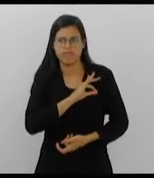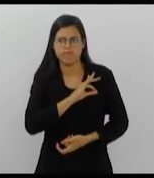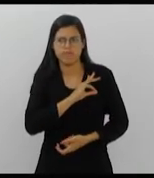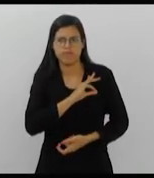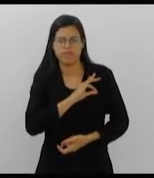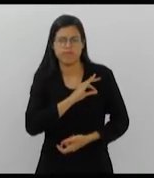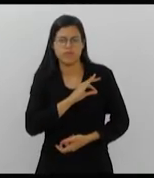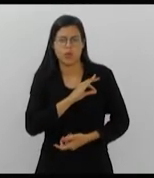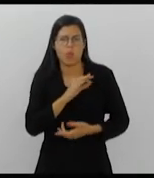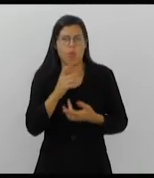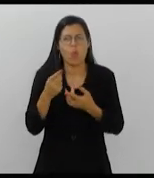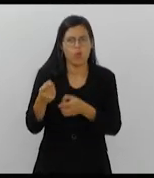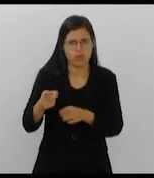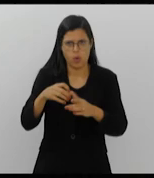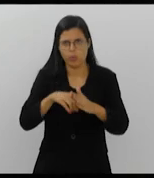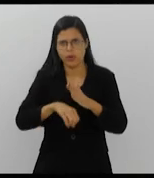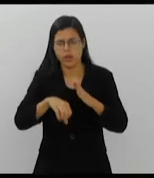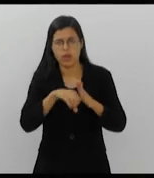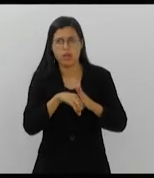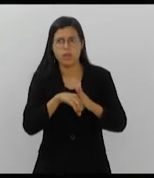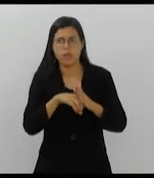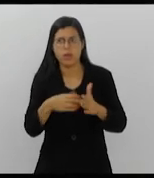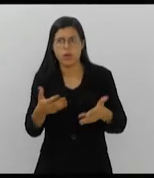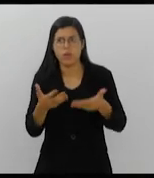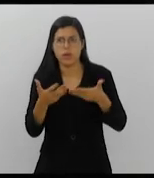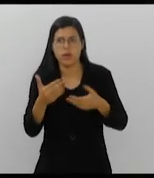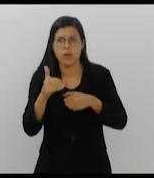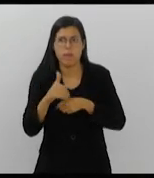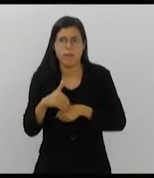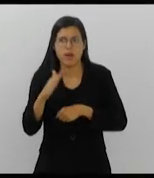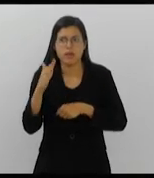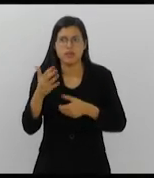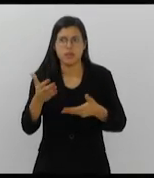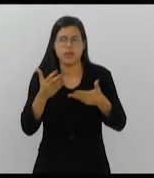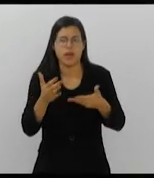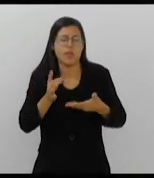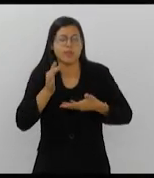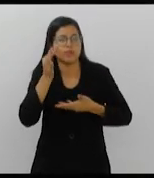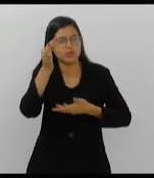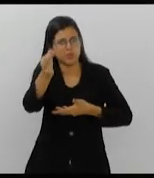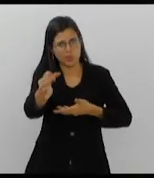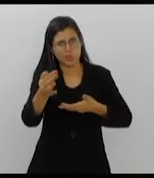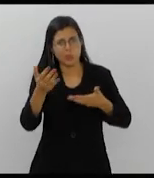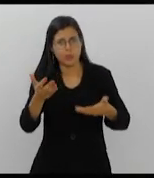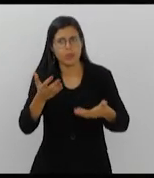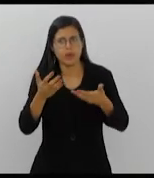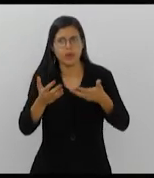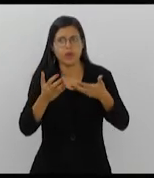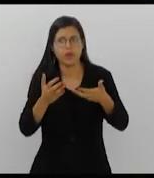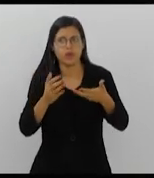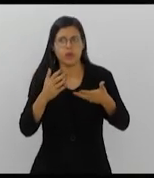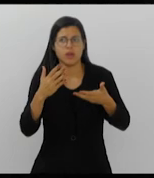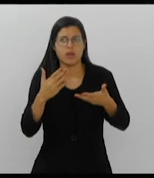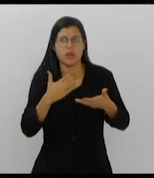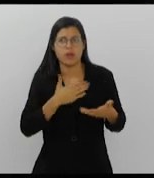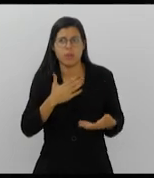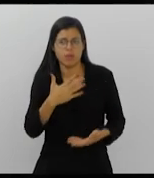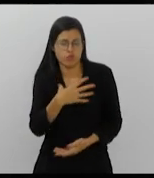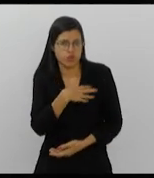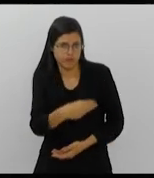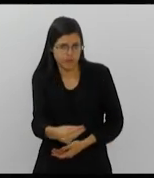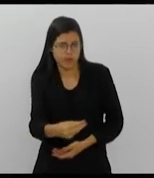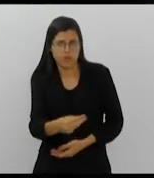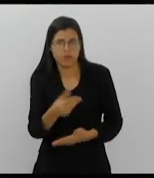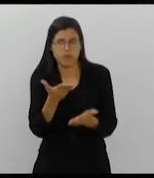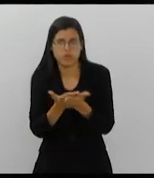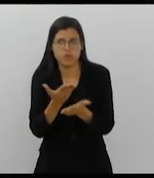repreendendo o crime. Eu quero mais, eu quero a longo prazo. Eu queria que os meus filhos